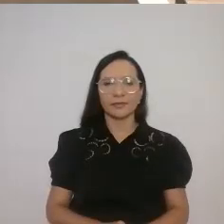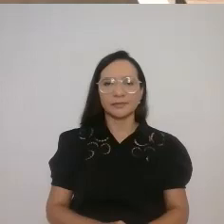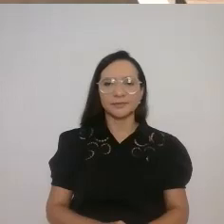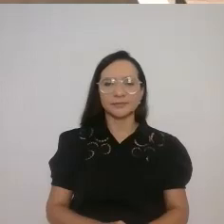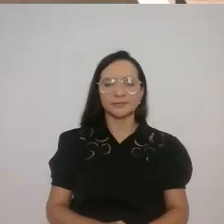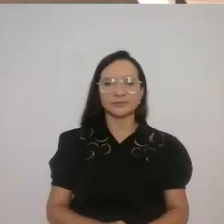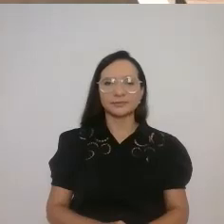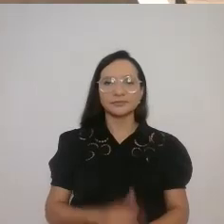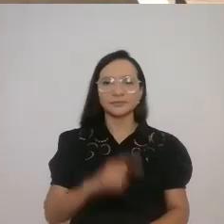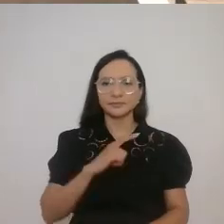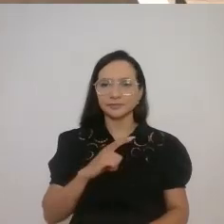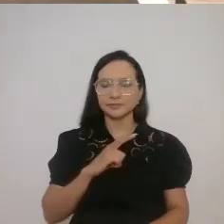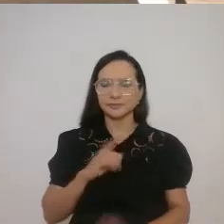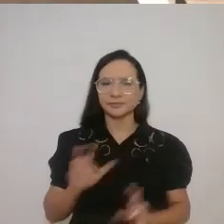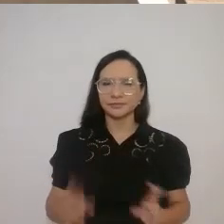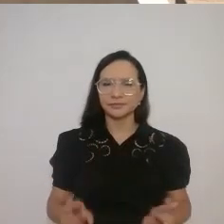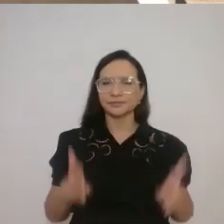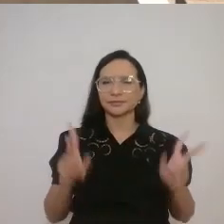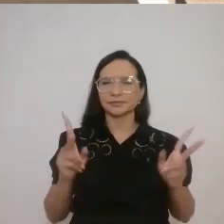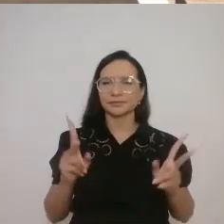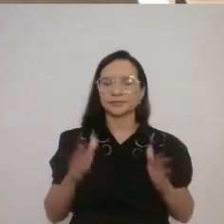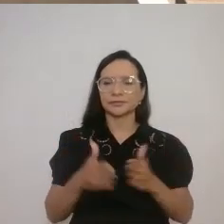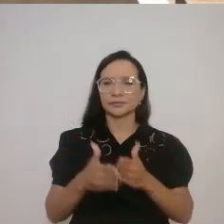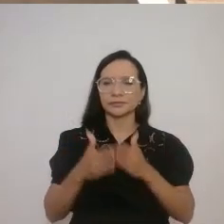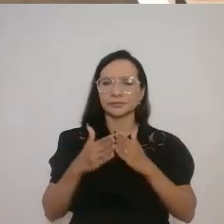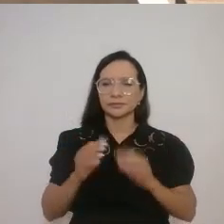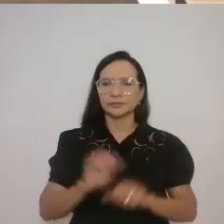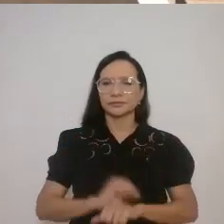Alguma divergência, algum pedido de esclarecimento?